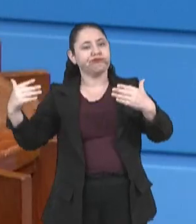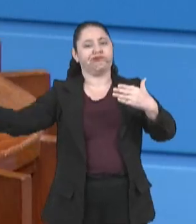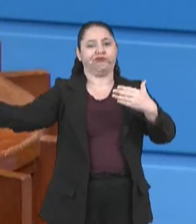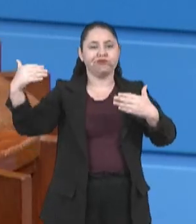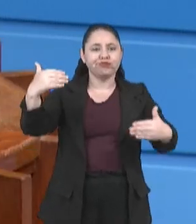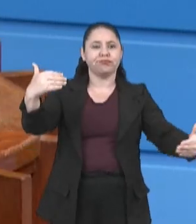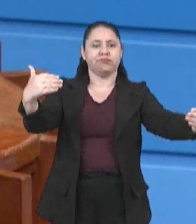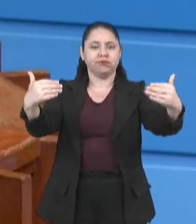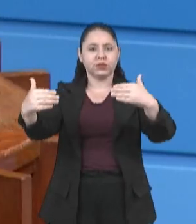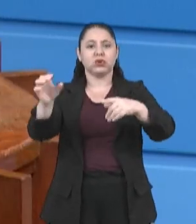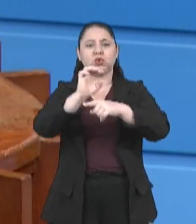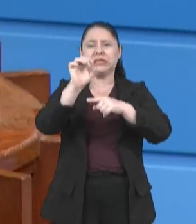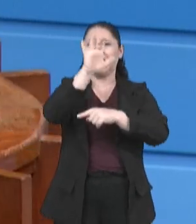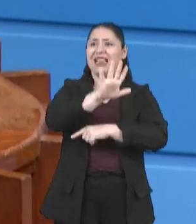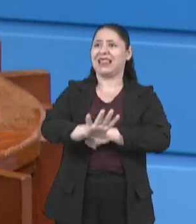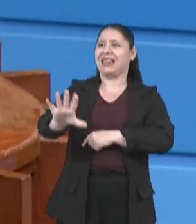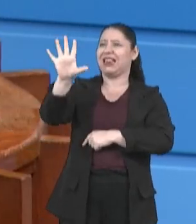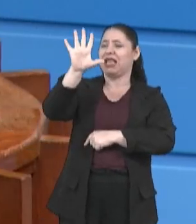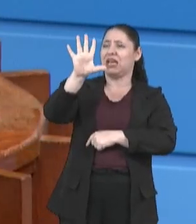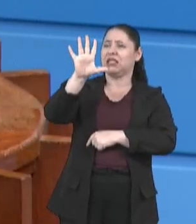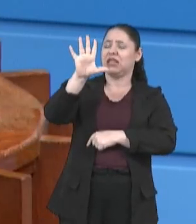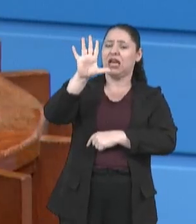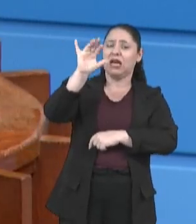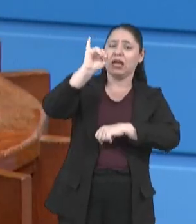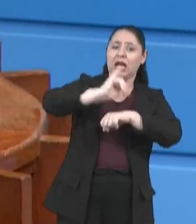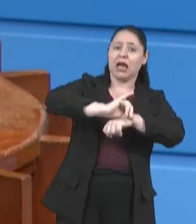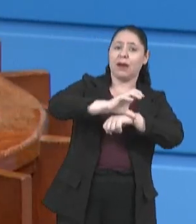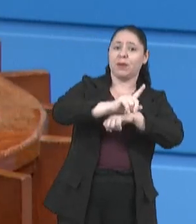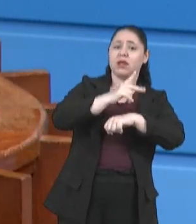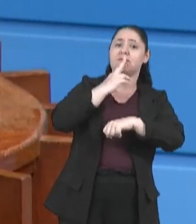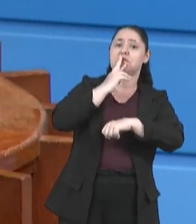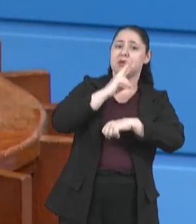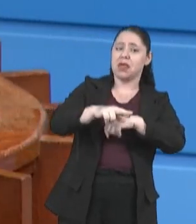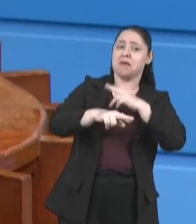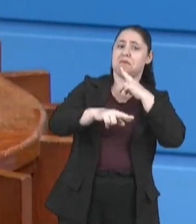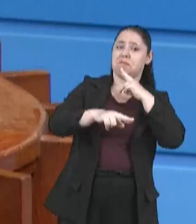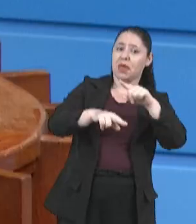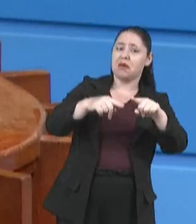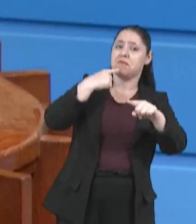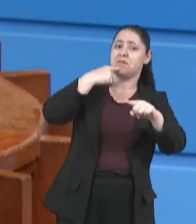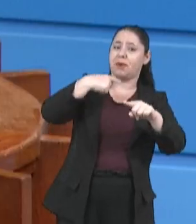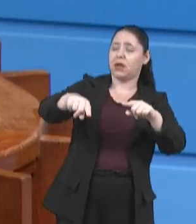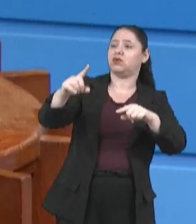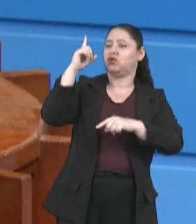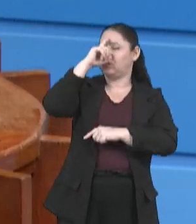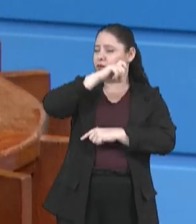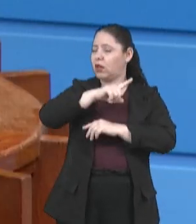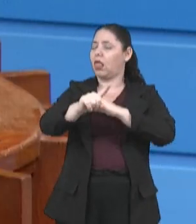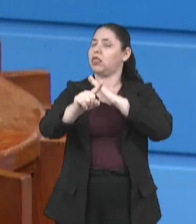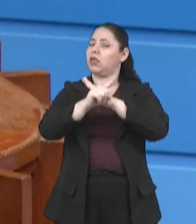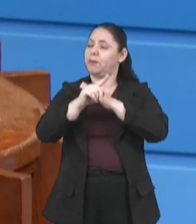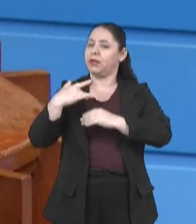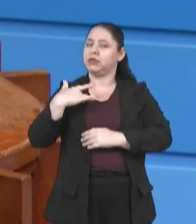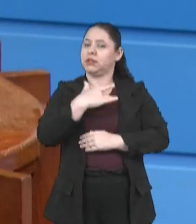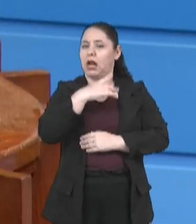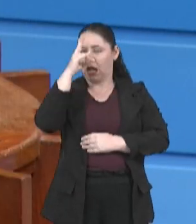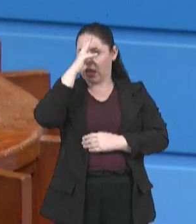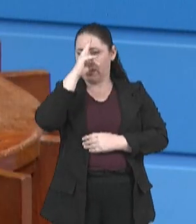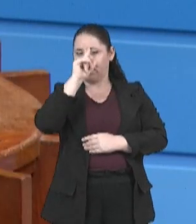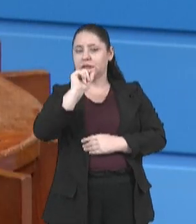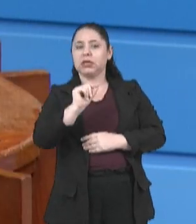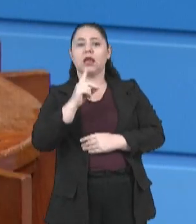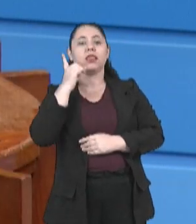o estado praticamente, tem reclamado das dificuldades no atendimento à saúde. Me lembro